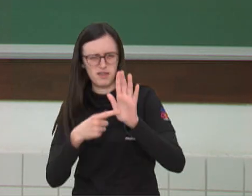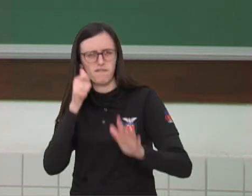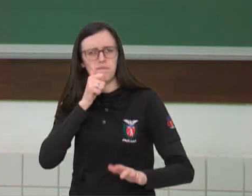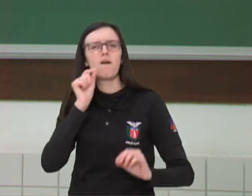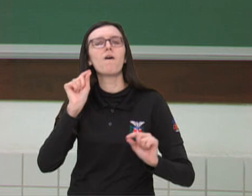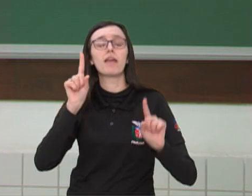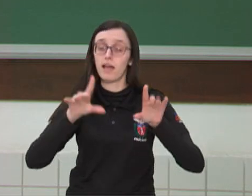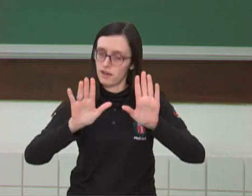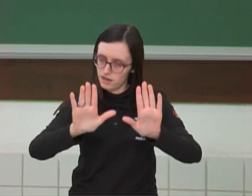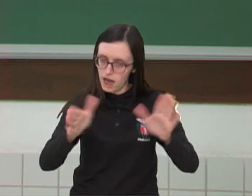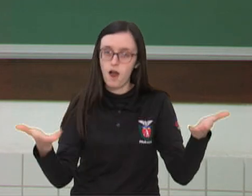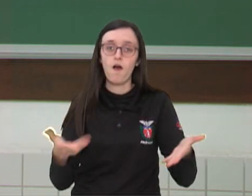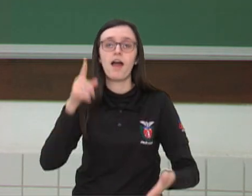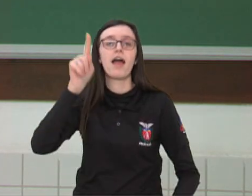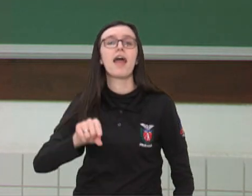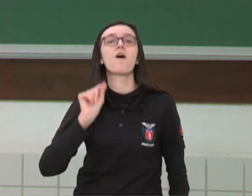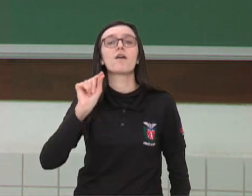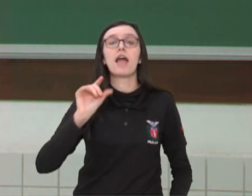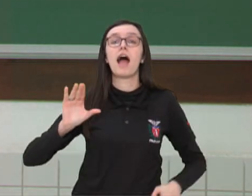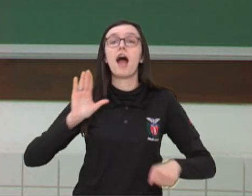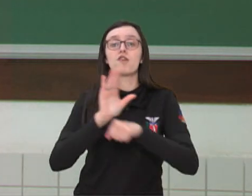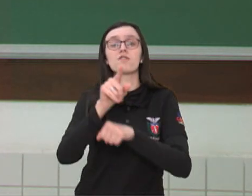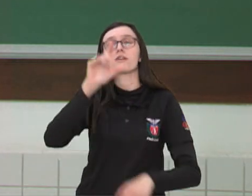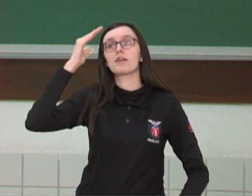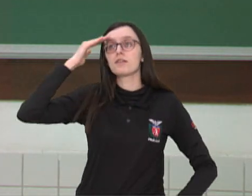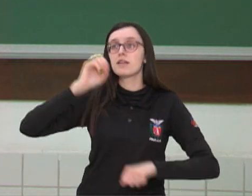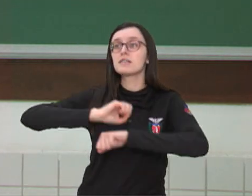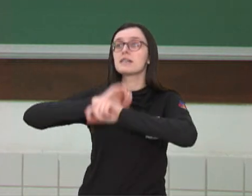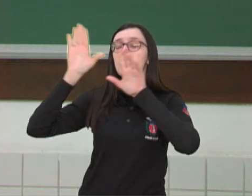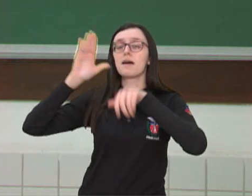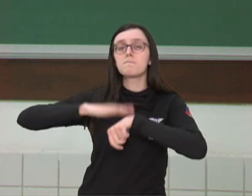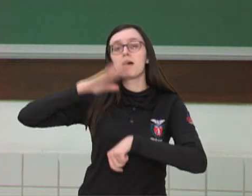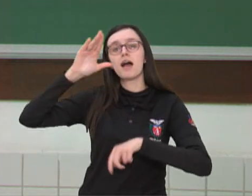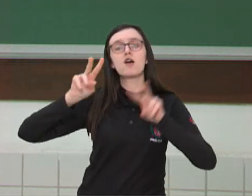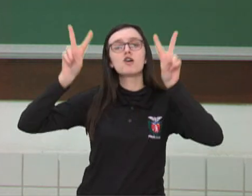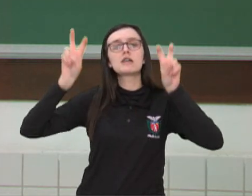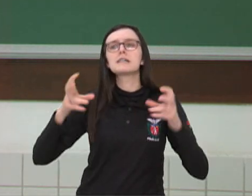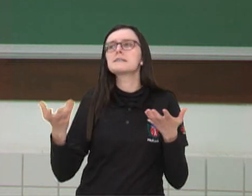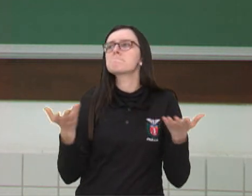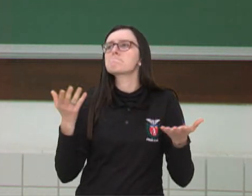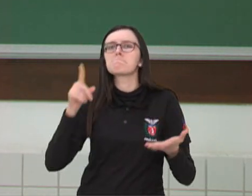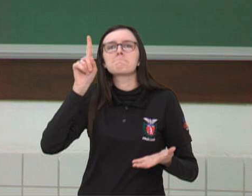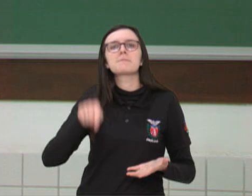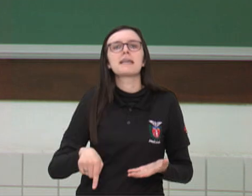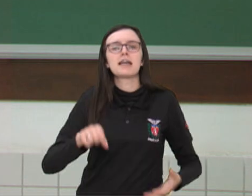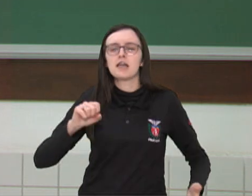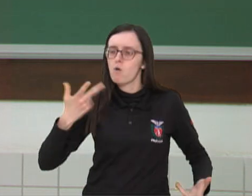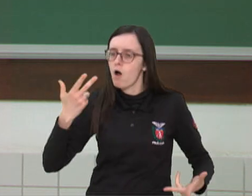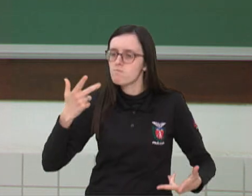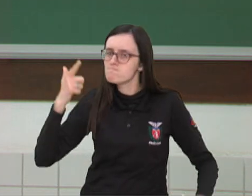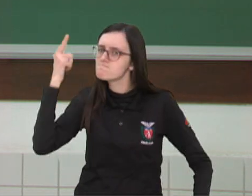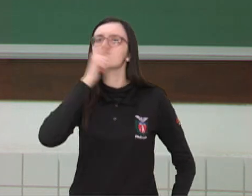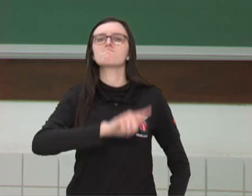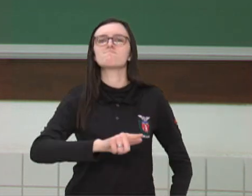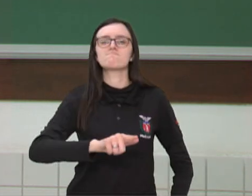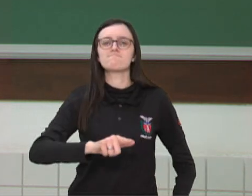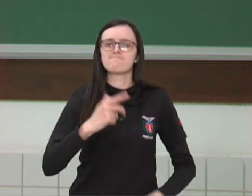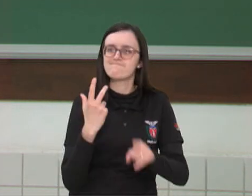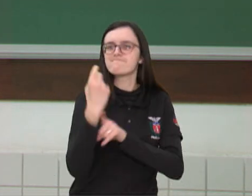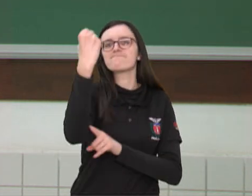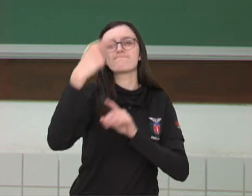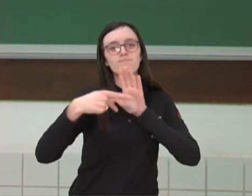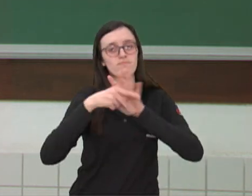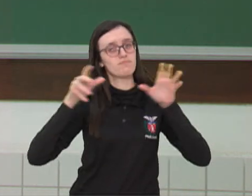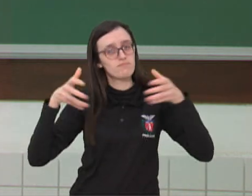Calma, a aula de hoje é exatamente para te ajudar a entender um pouco mais essa conquista do protagonismo